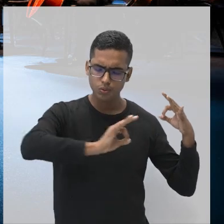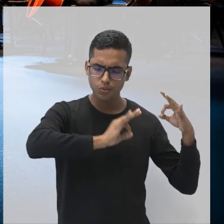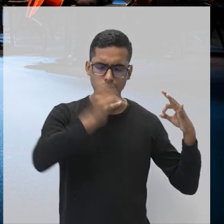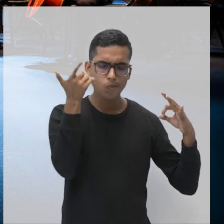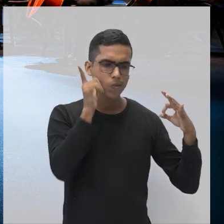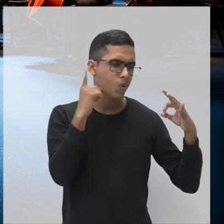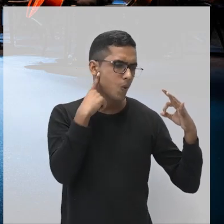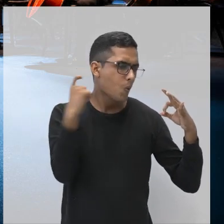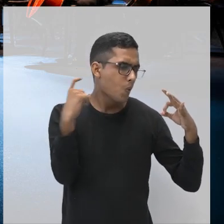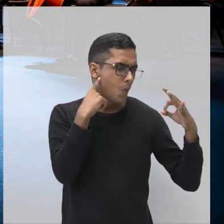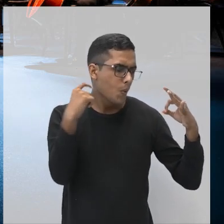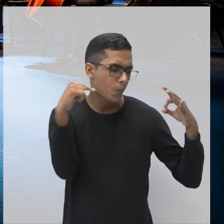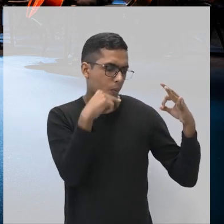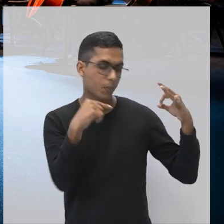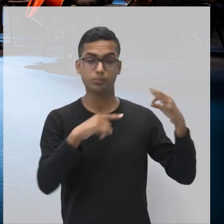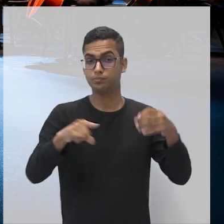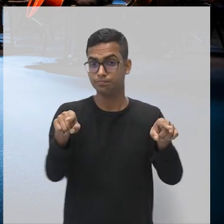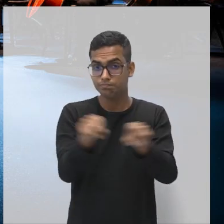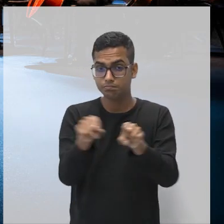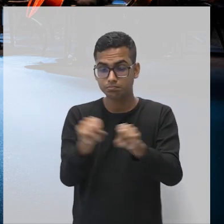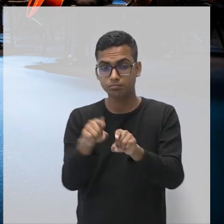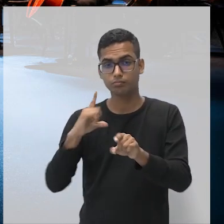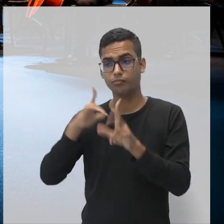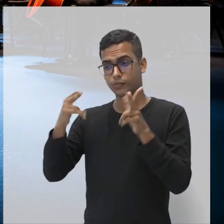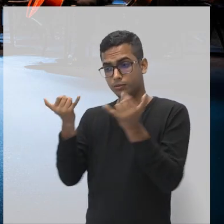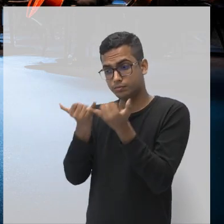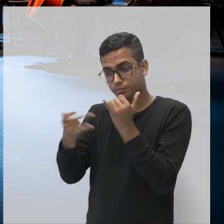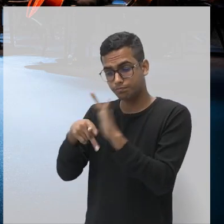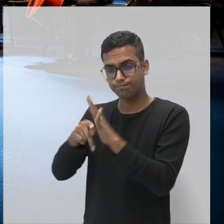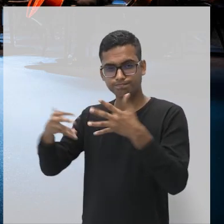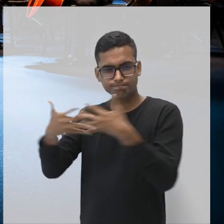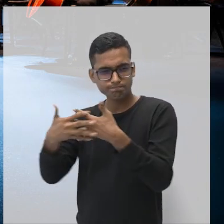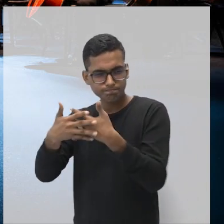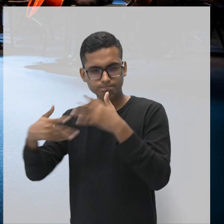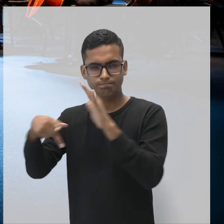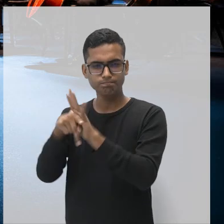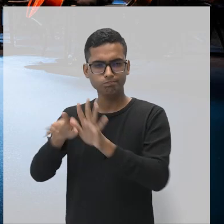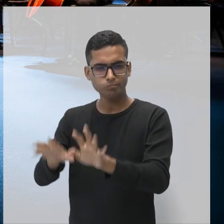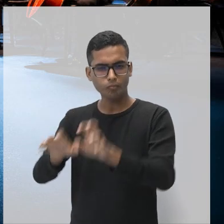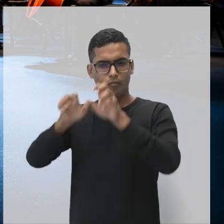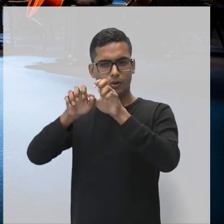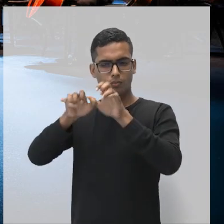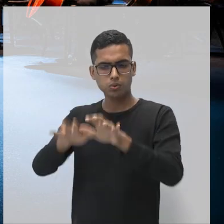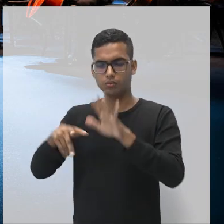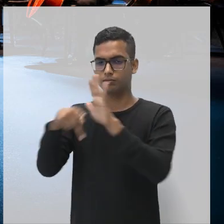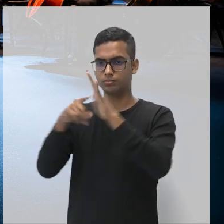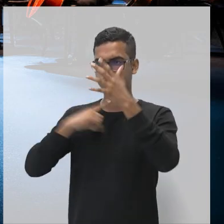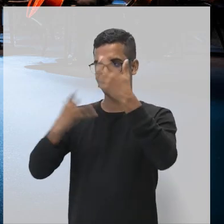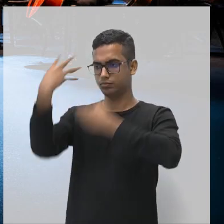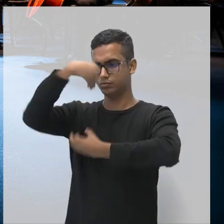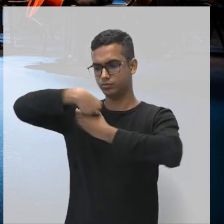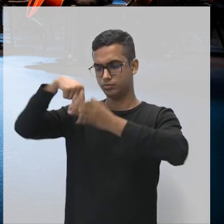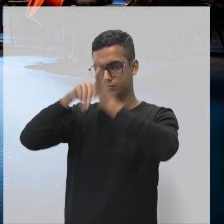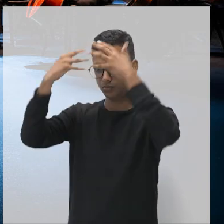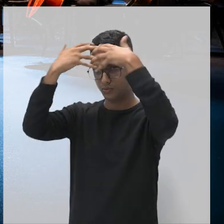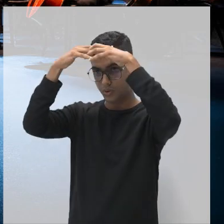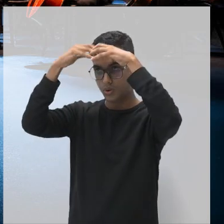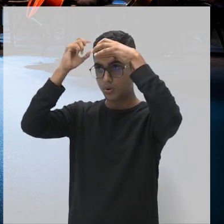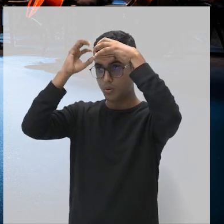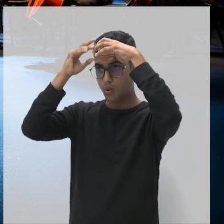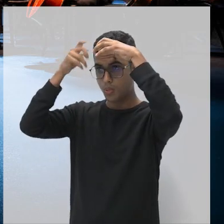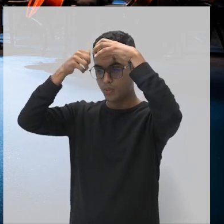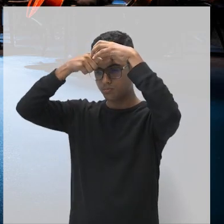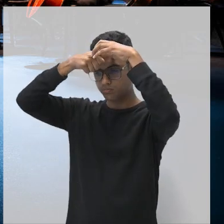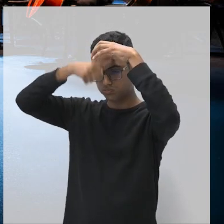Ao receberem o comando, as fibras musculares se contraem, gerando a força necessária para mover os